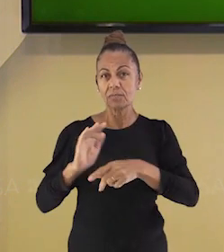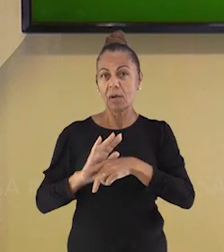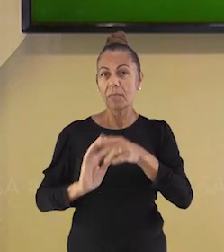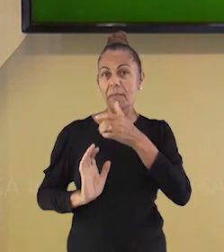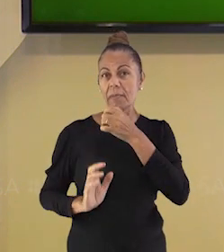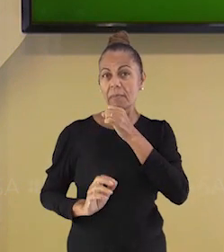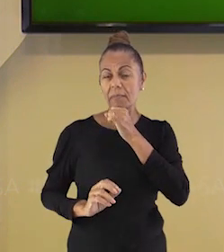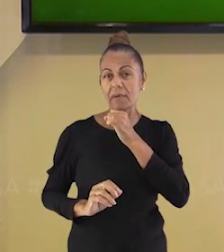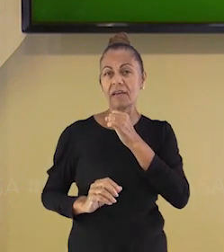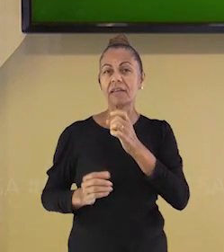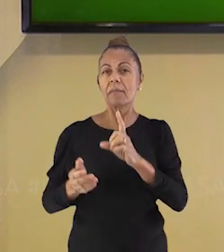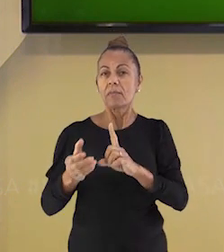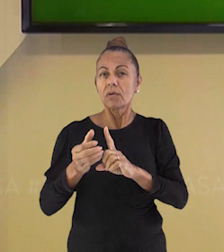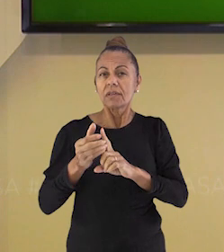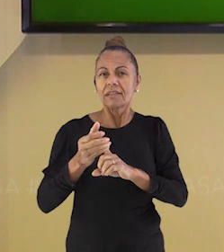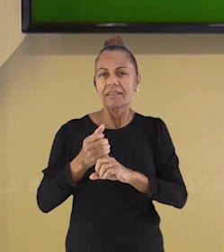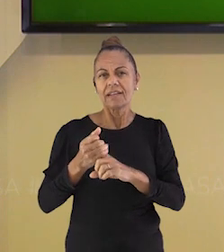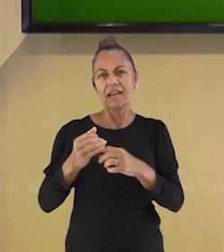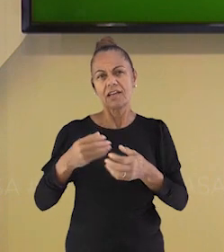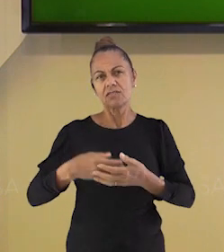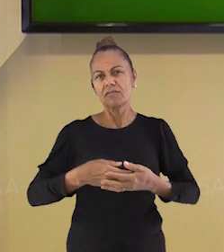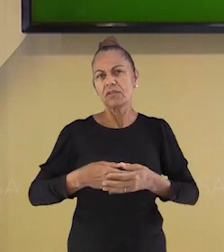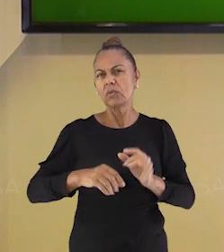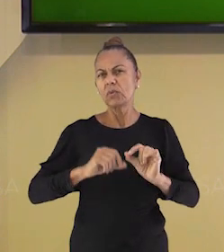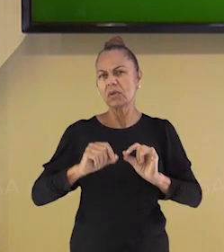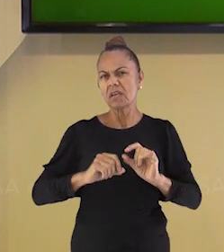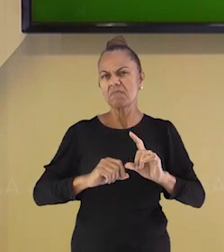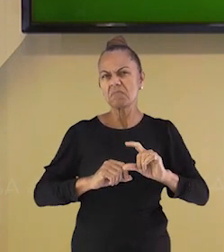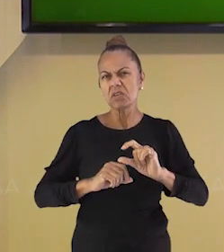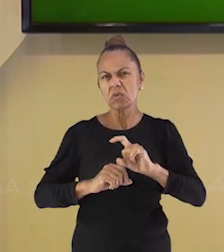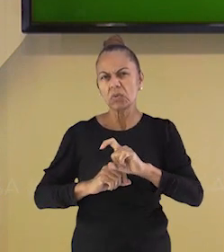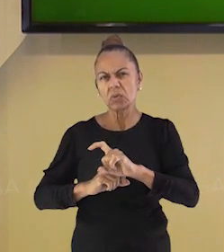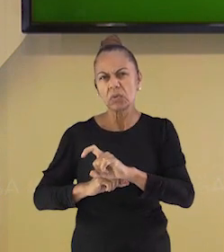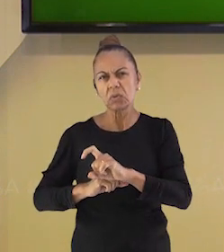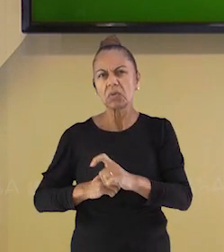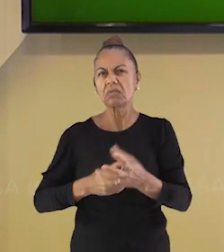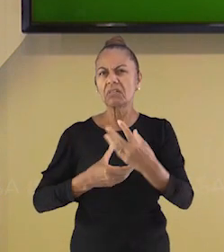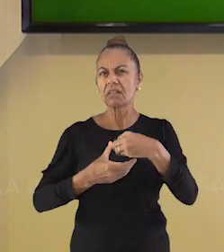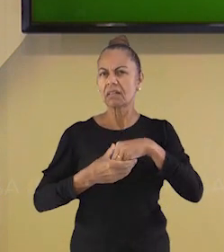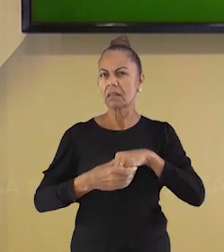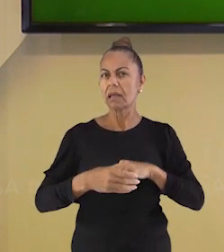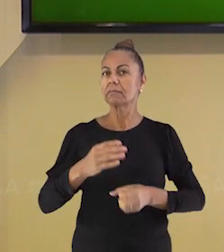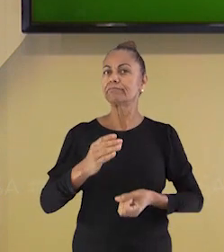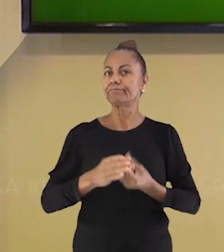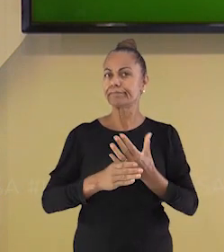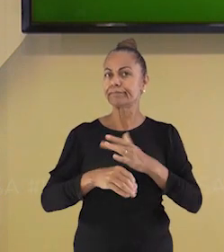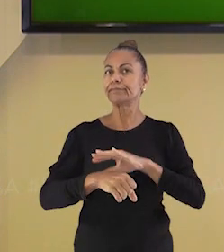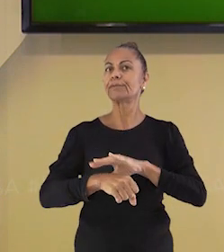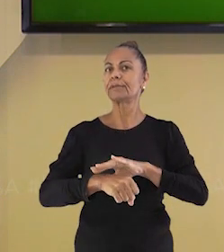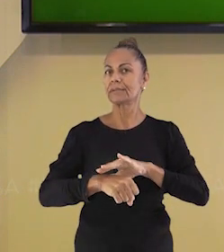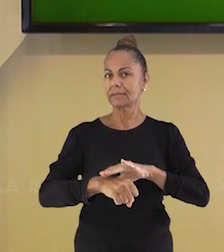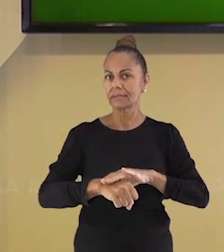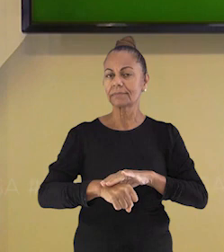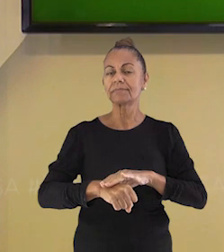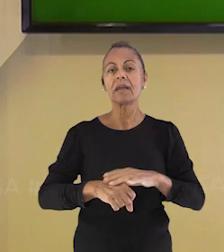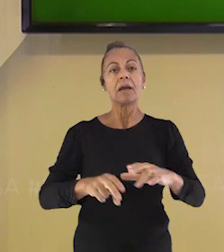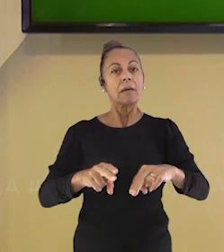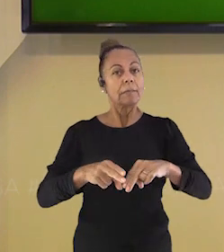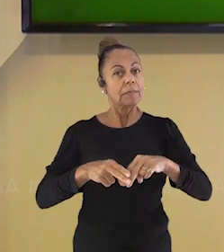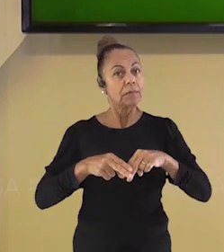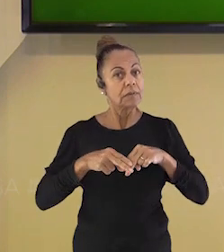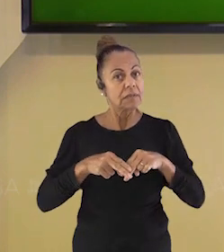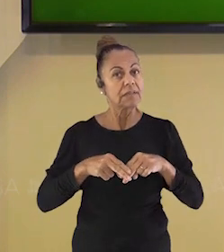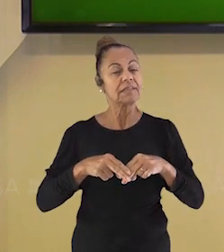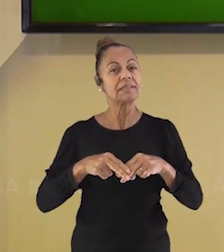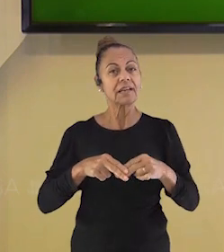ou seja, através do leite materno, a mãe protege seu filho contra micro-organismos causadores de